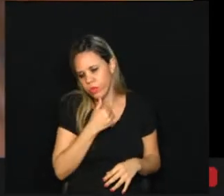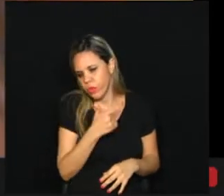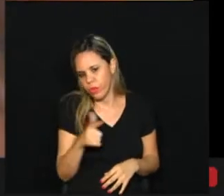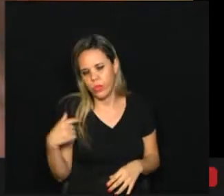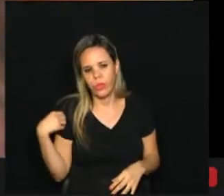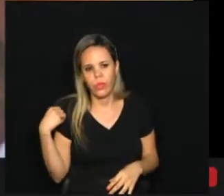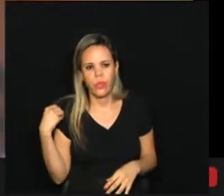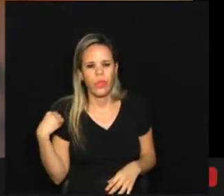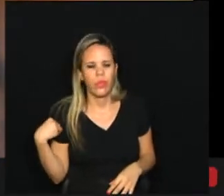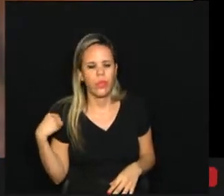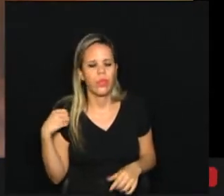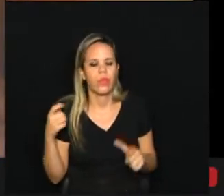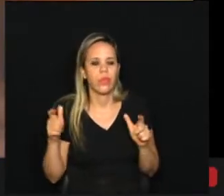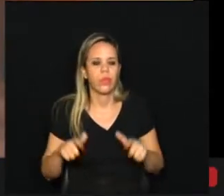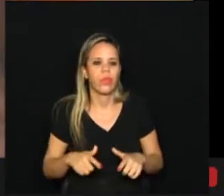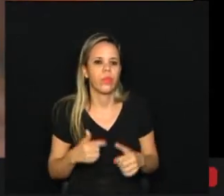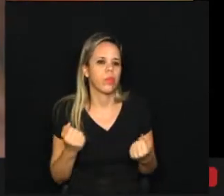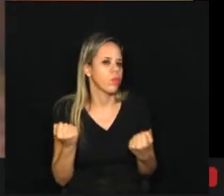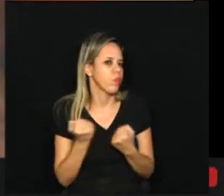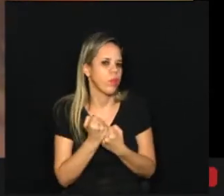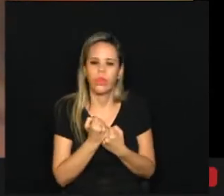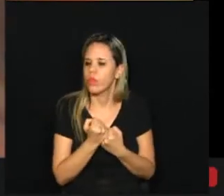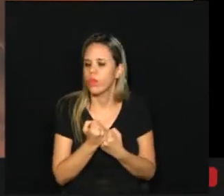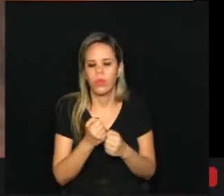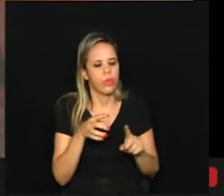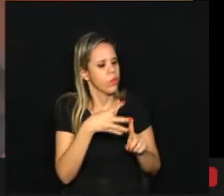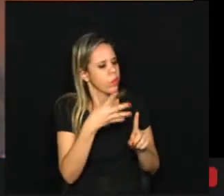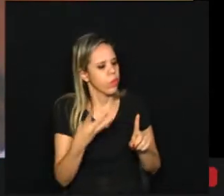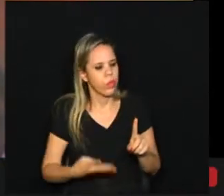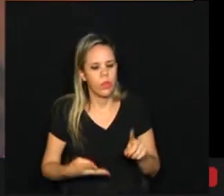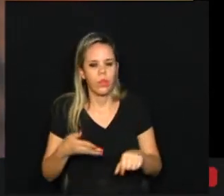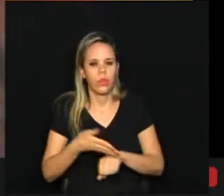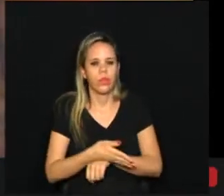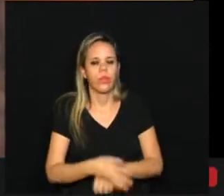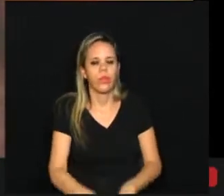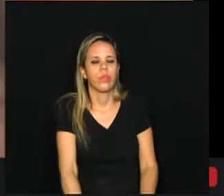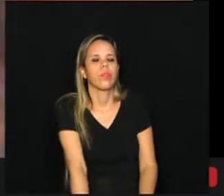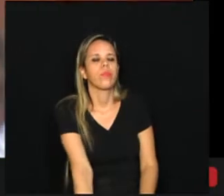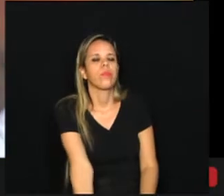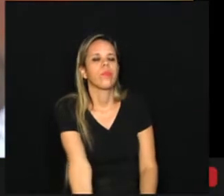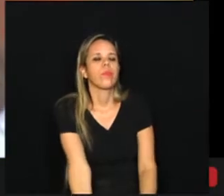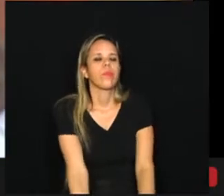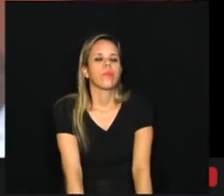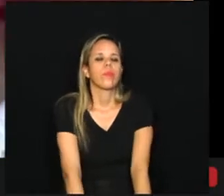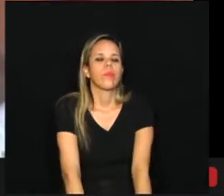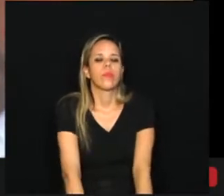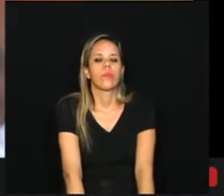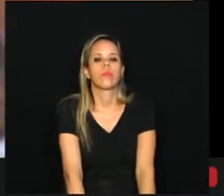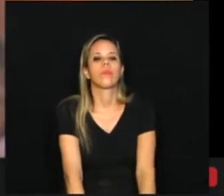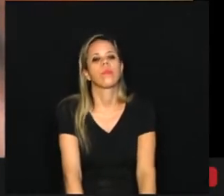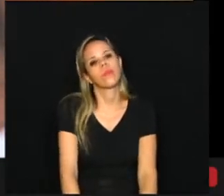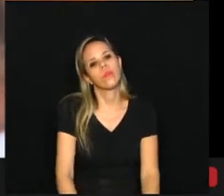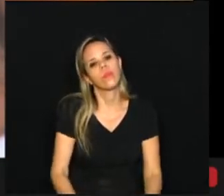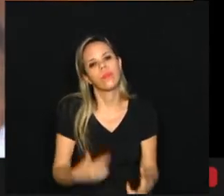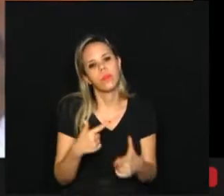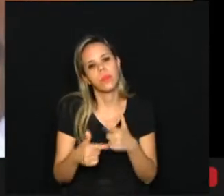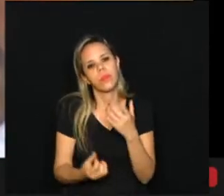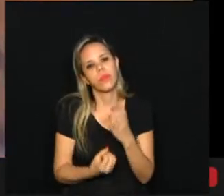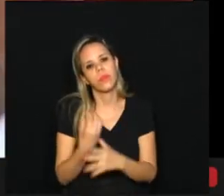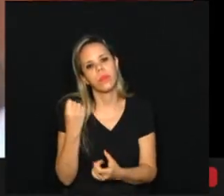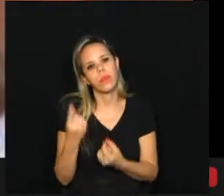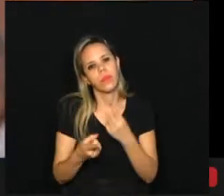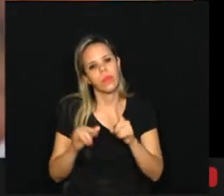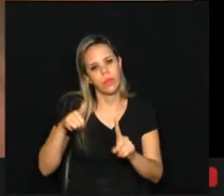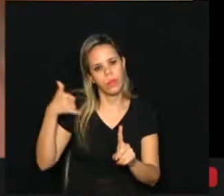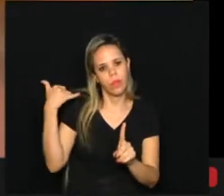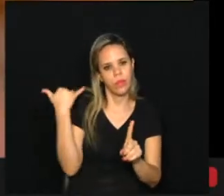é um local de acolhimento para a comunidade, para quem faz parte da comunidade. Então, a gente tem os casos aí de